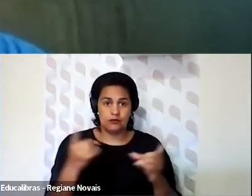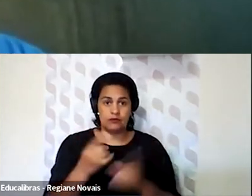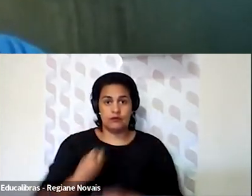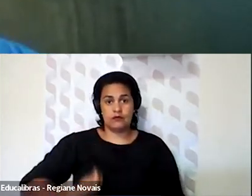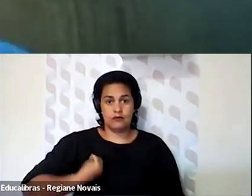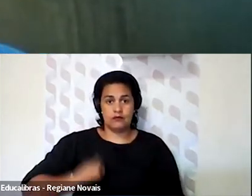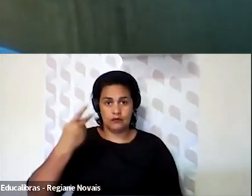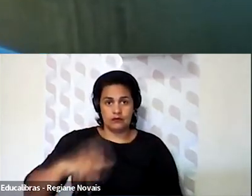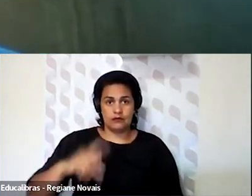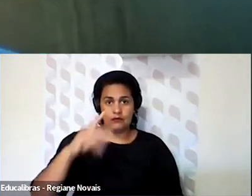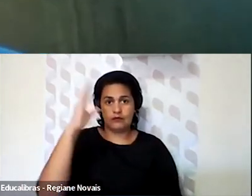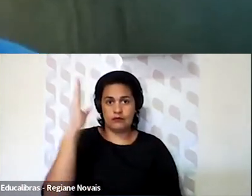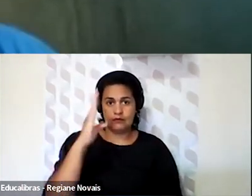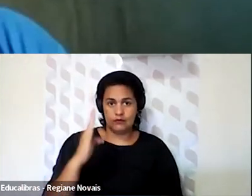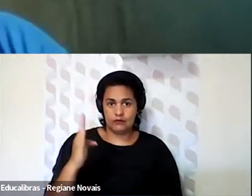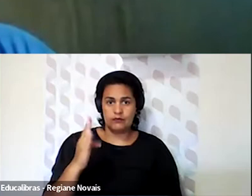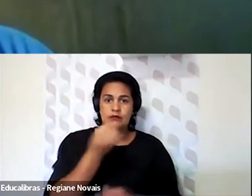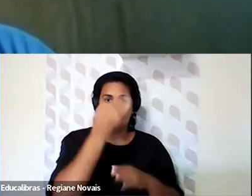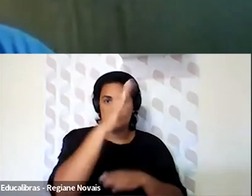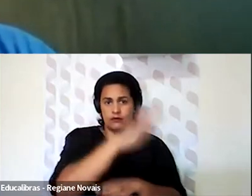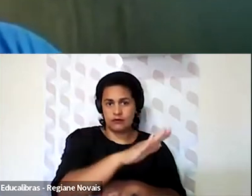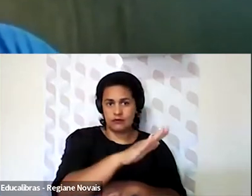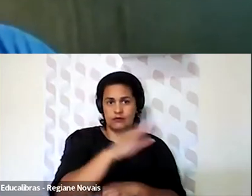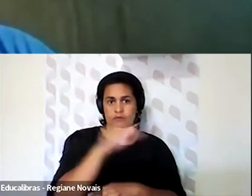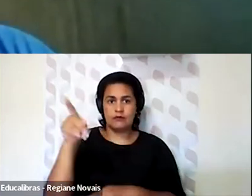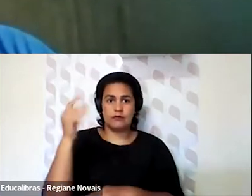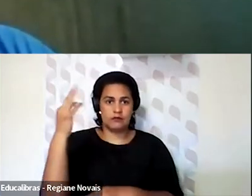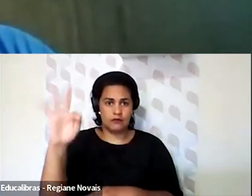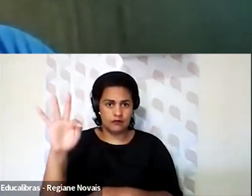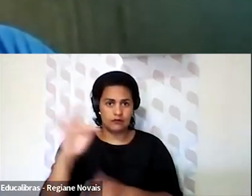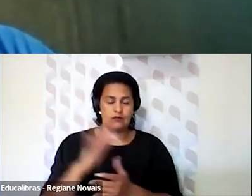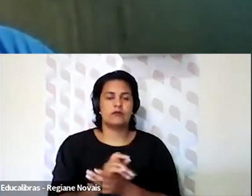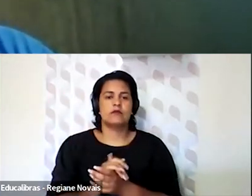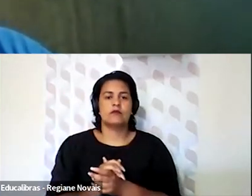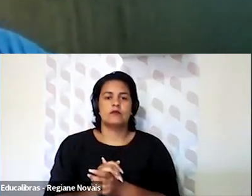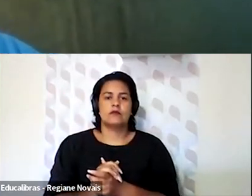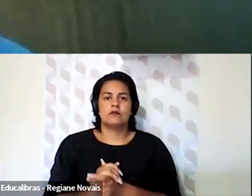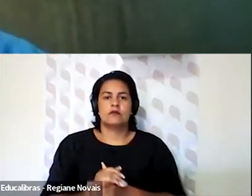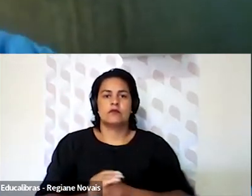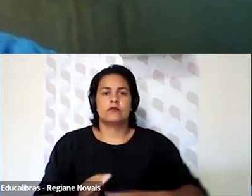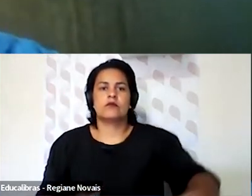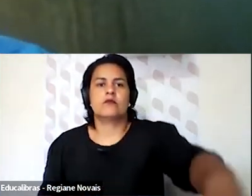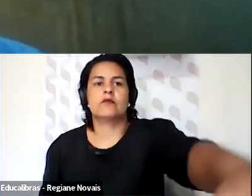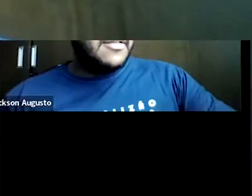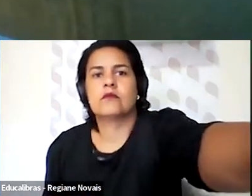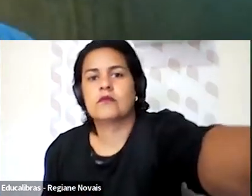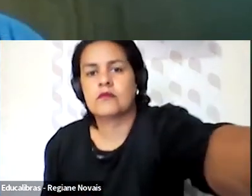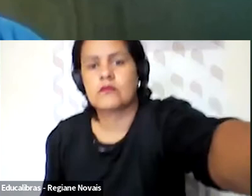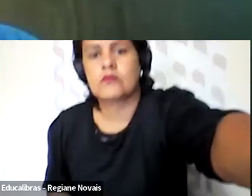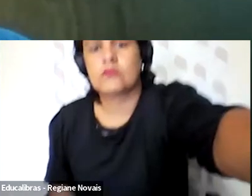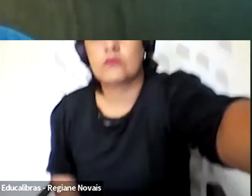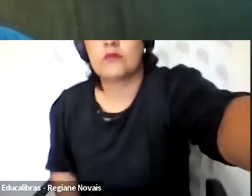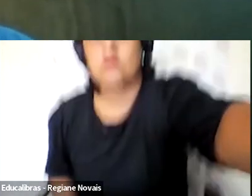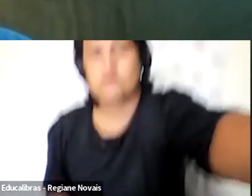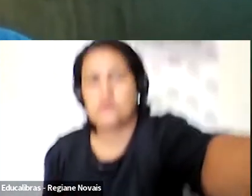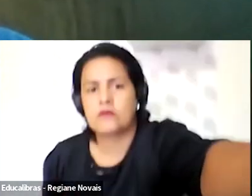Acho que boa tarde, né, para quem está em Paris. E eu queria começar a minha fala,